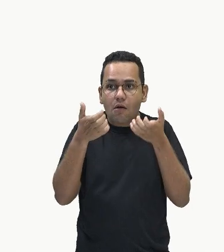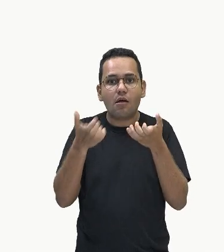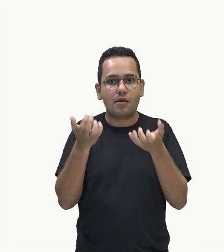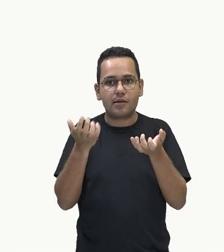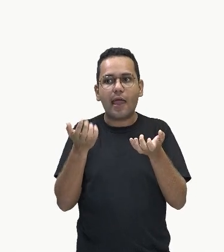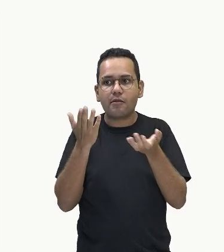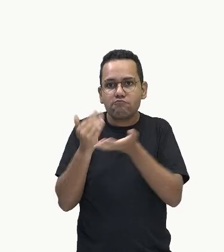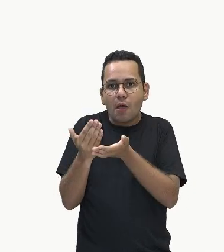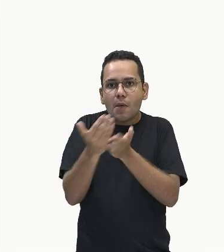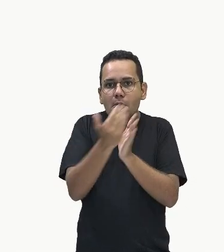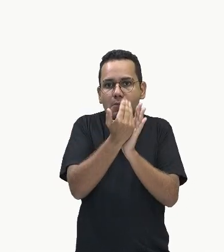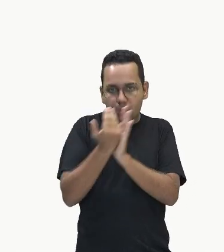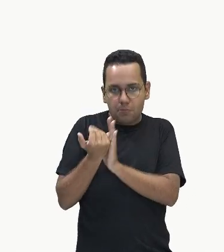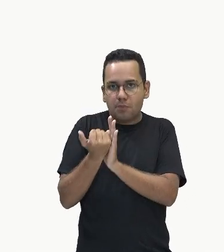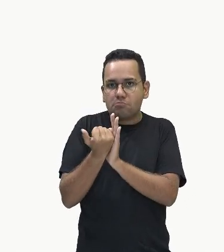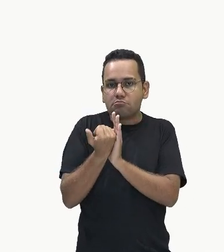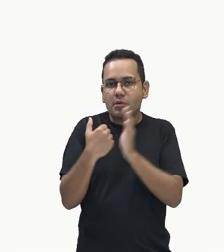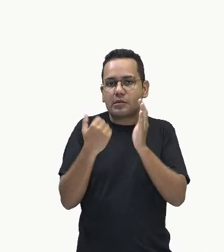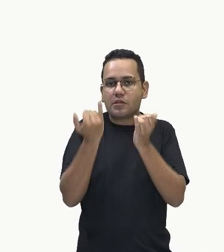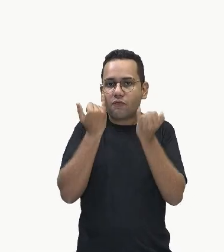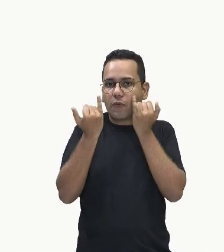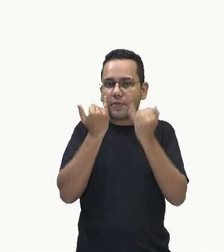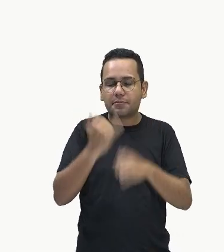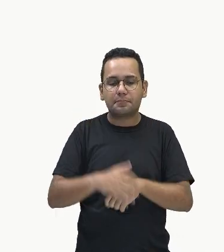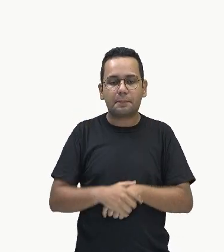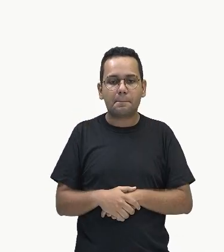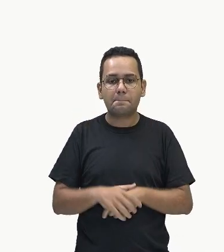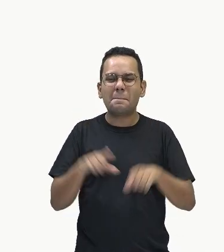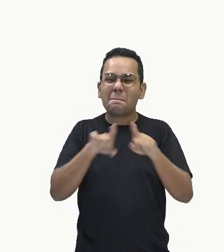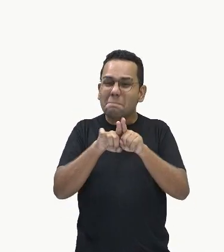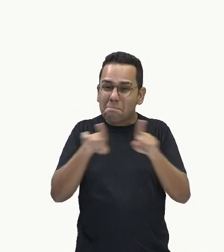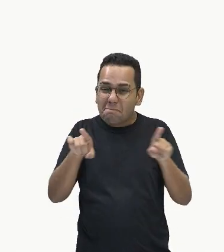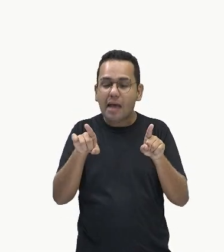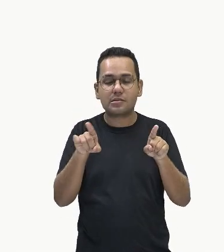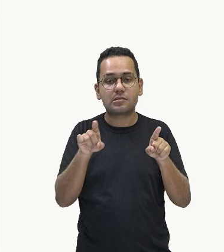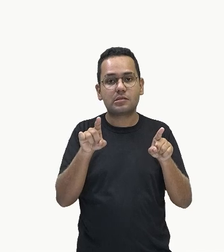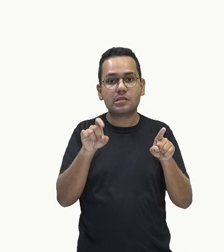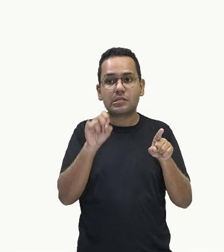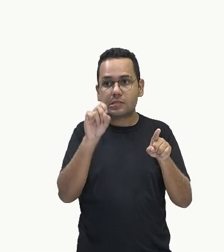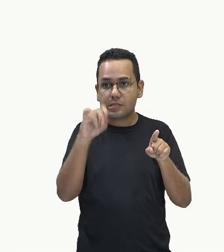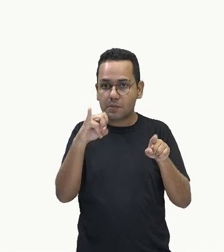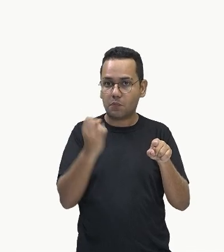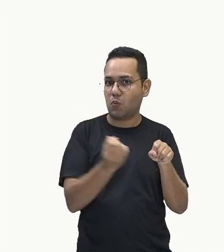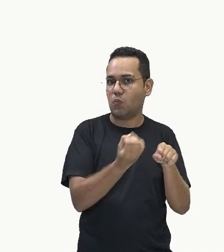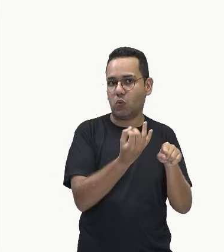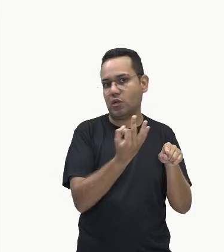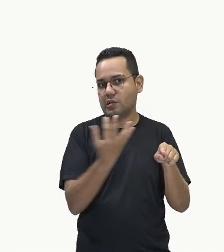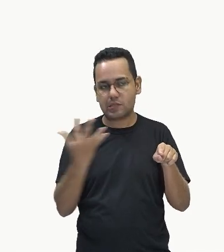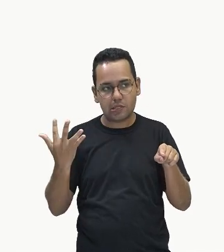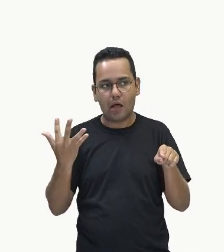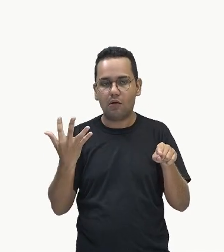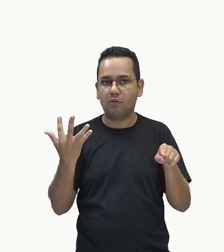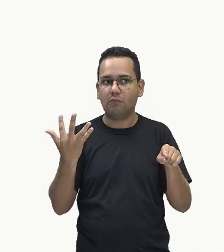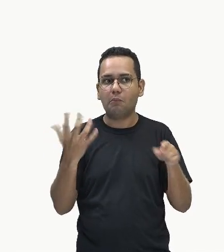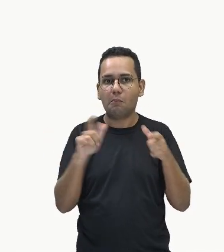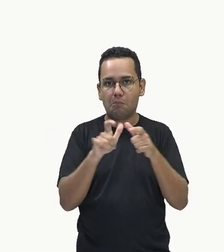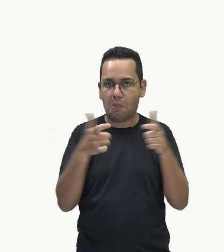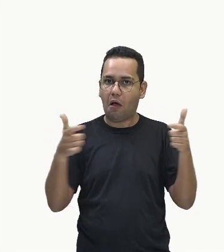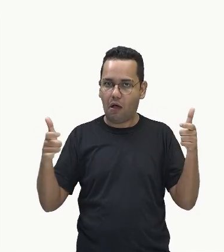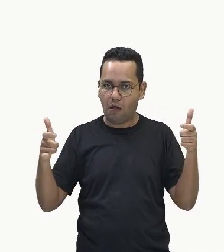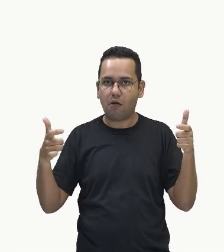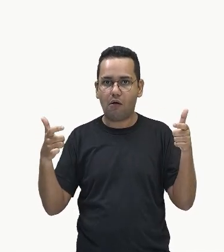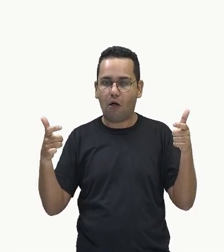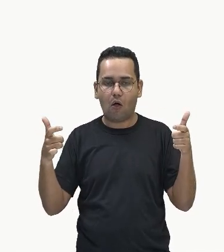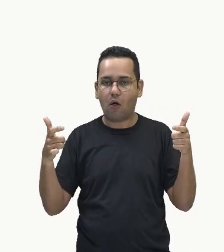minha pesquisa. Quando a minha população ela é muito grande, certo? Eu não tenho como fazer essa minha pesquisa